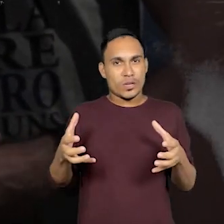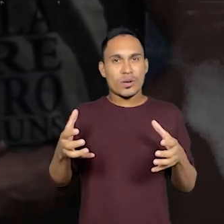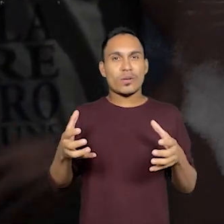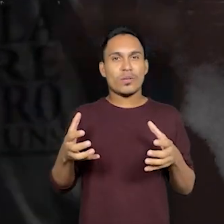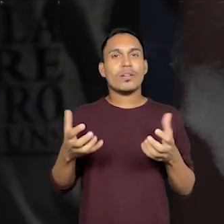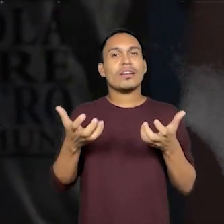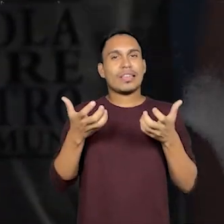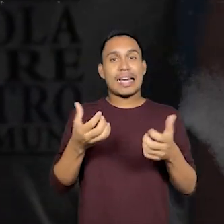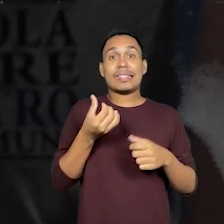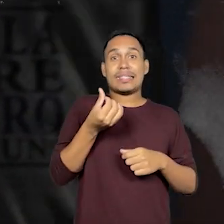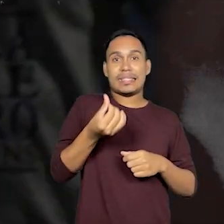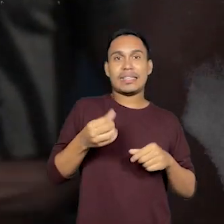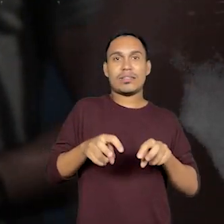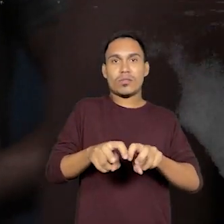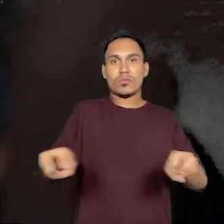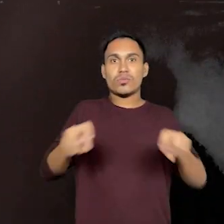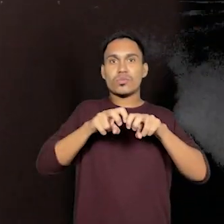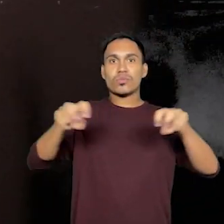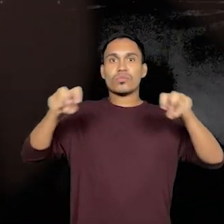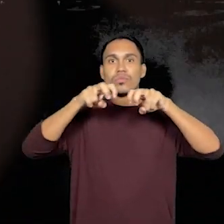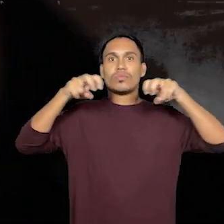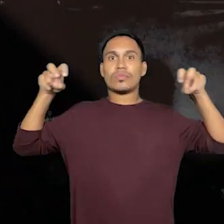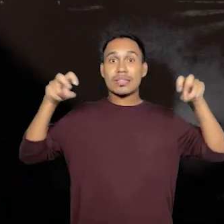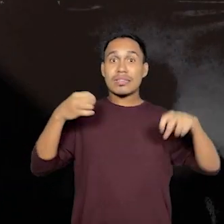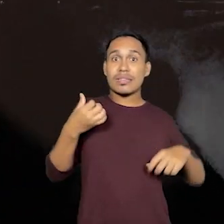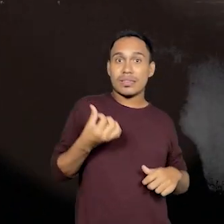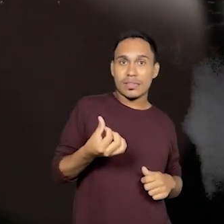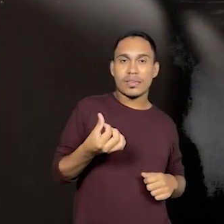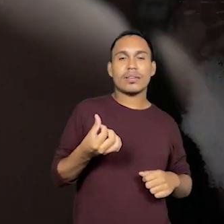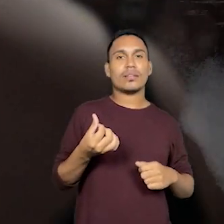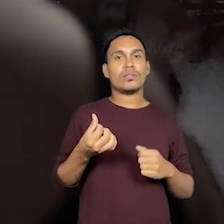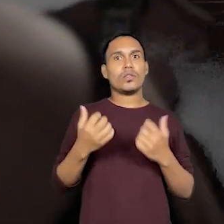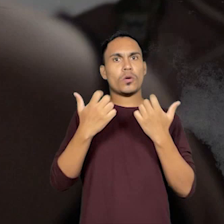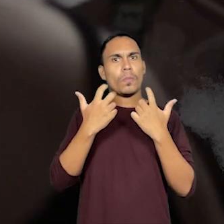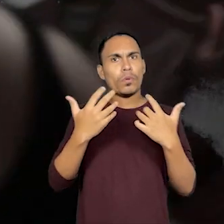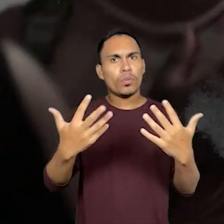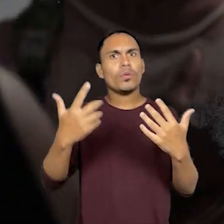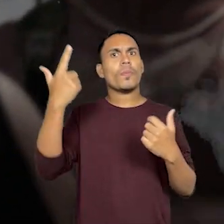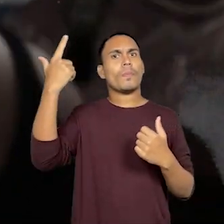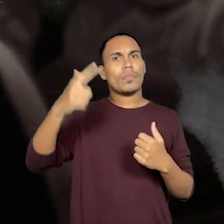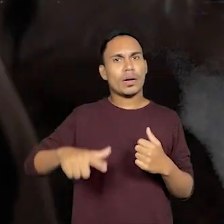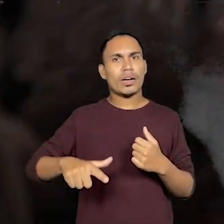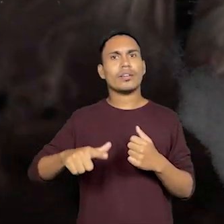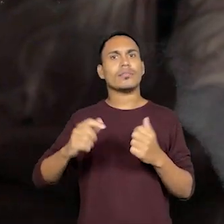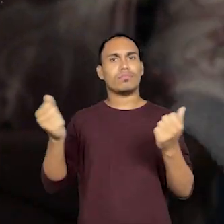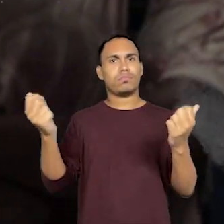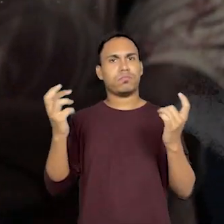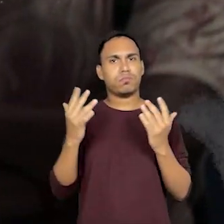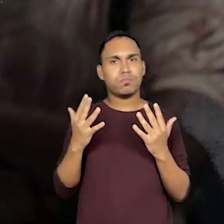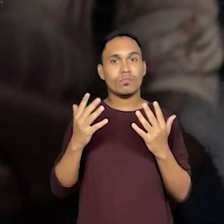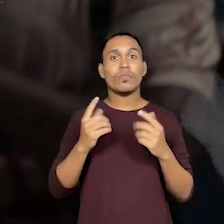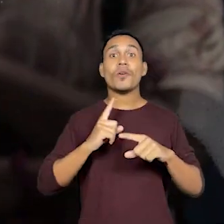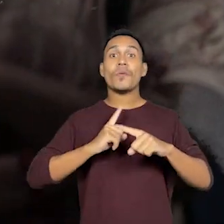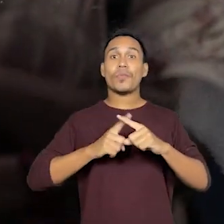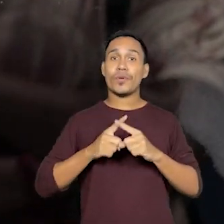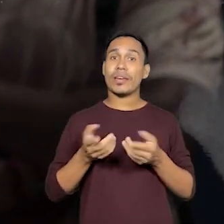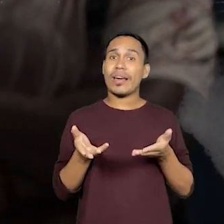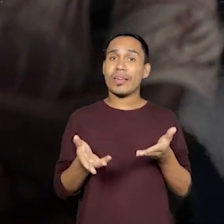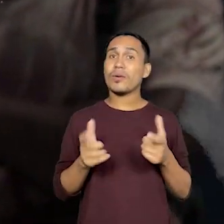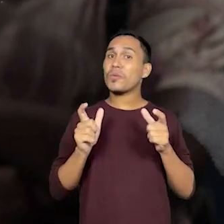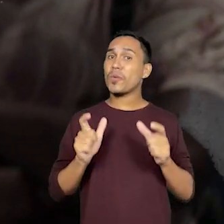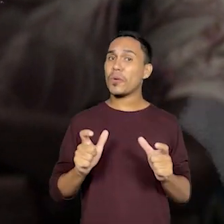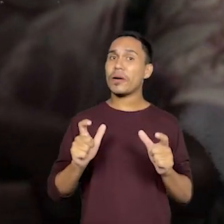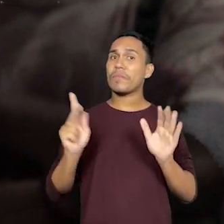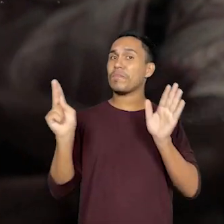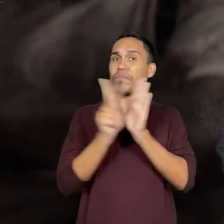de arquibancada para a gente conseguir ampliar o público, né? Porque já virou um espaço da cidade, não